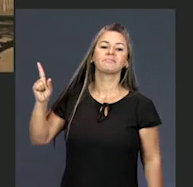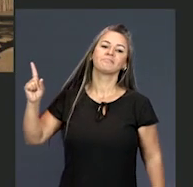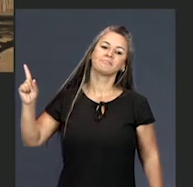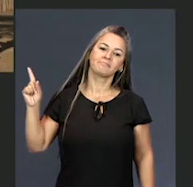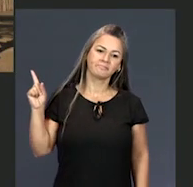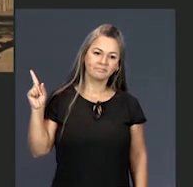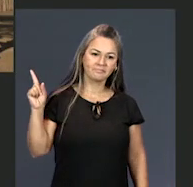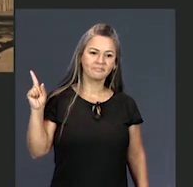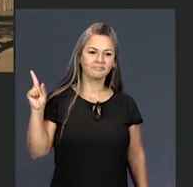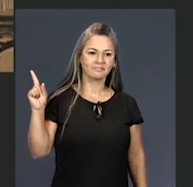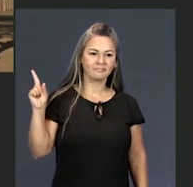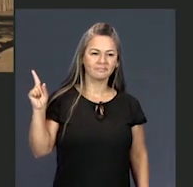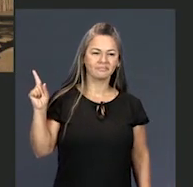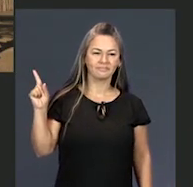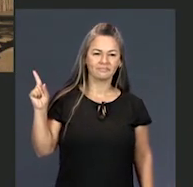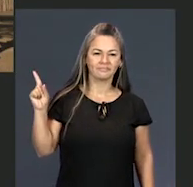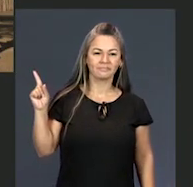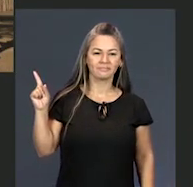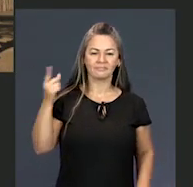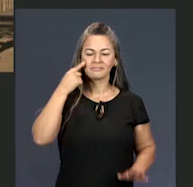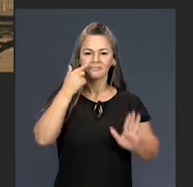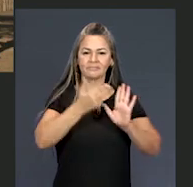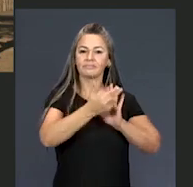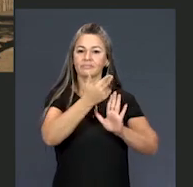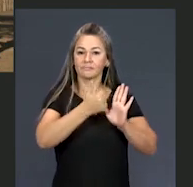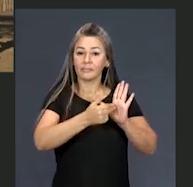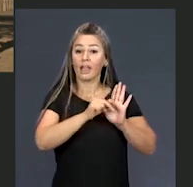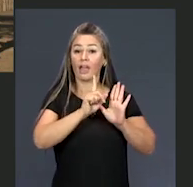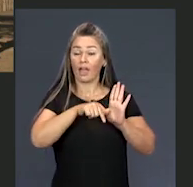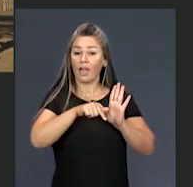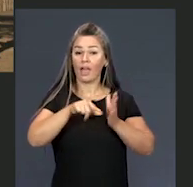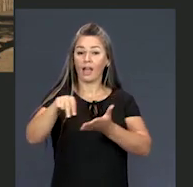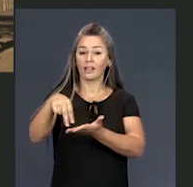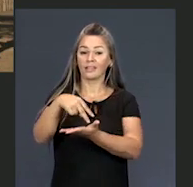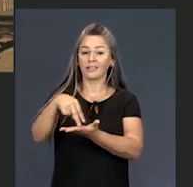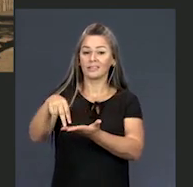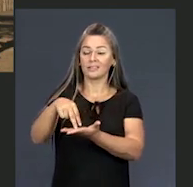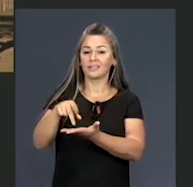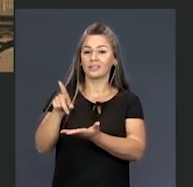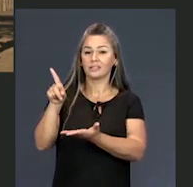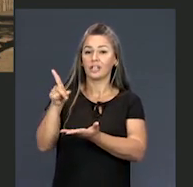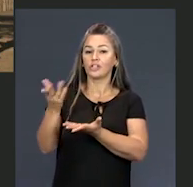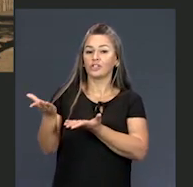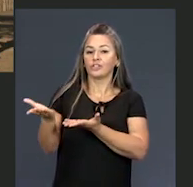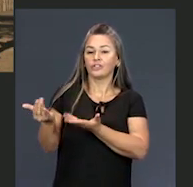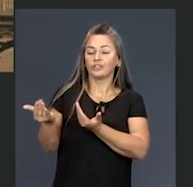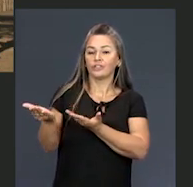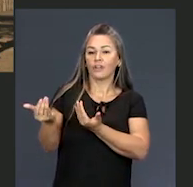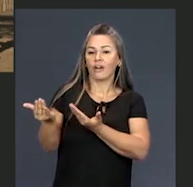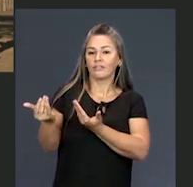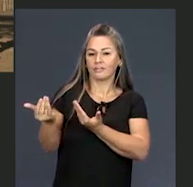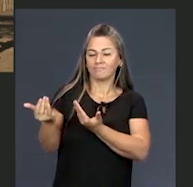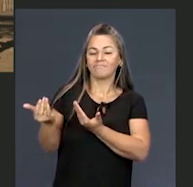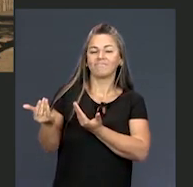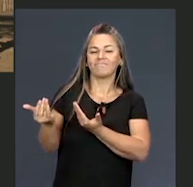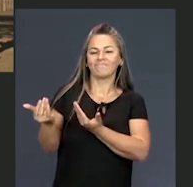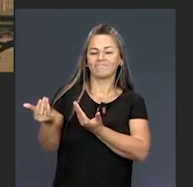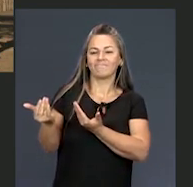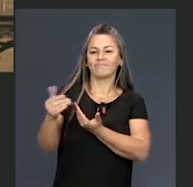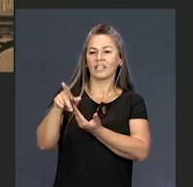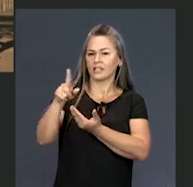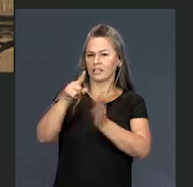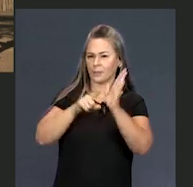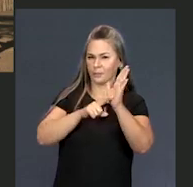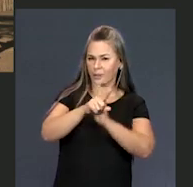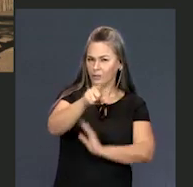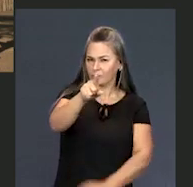imagem é uma dança de jovens e eu quero perguntar para